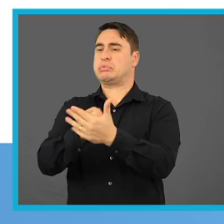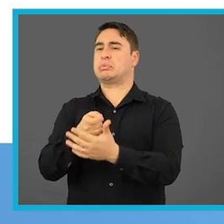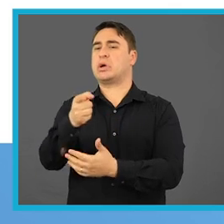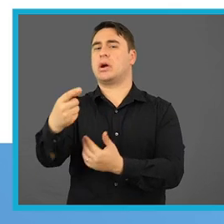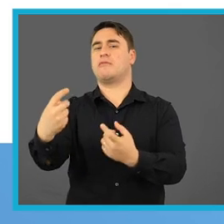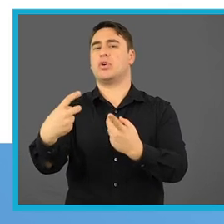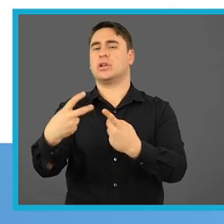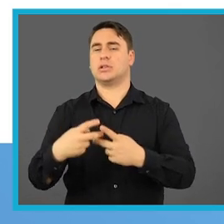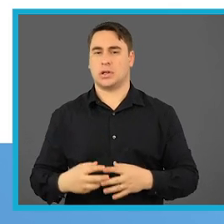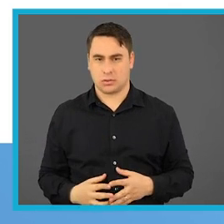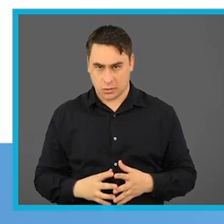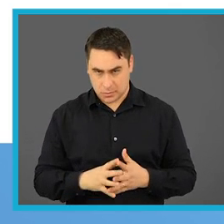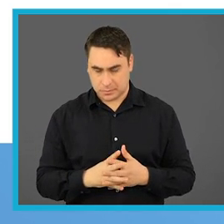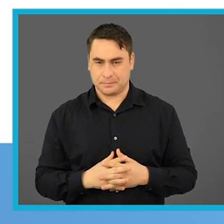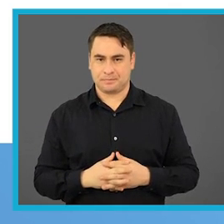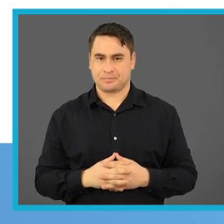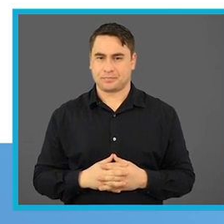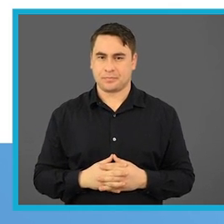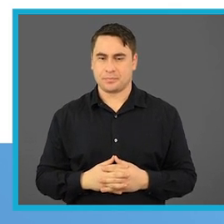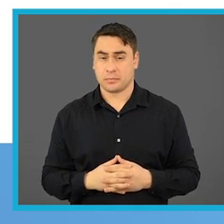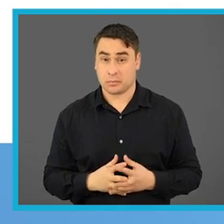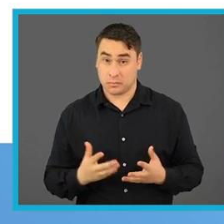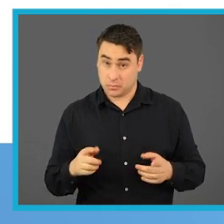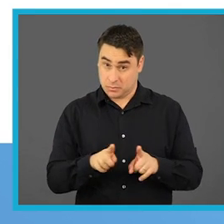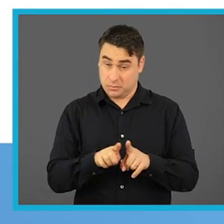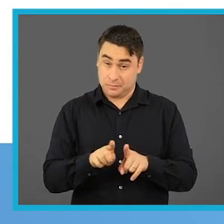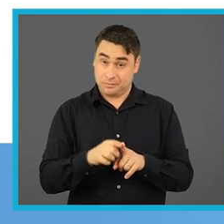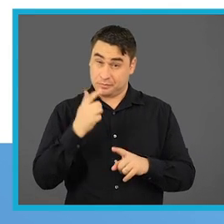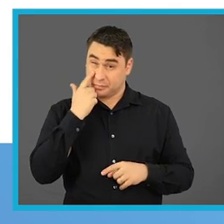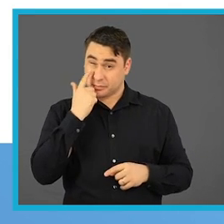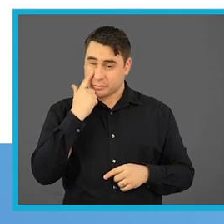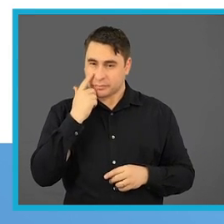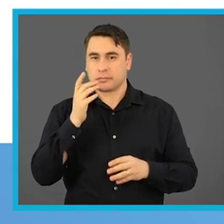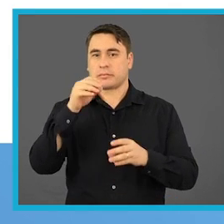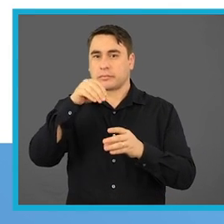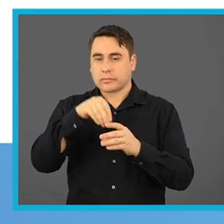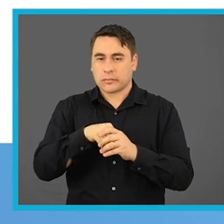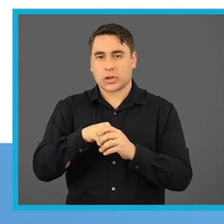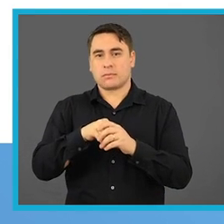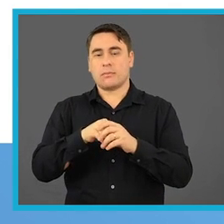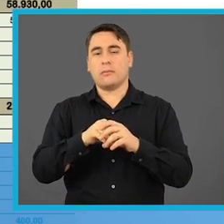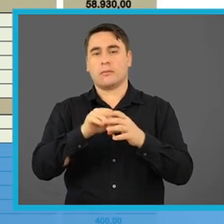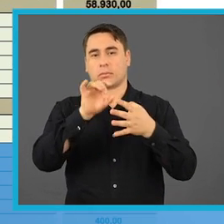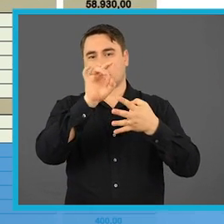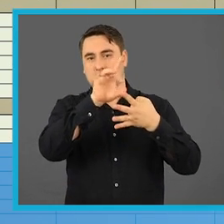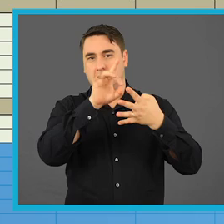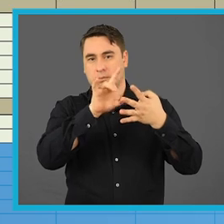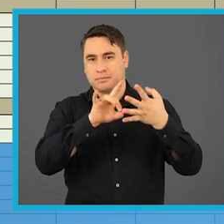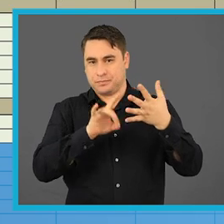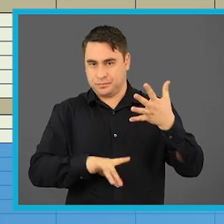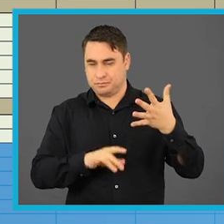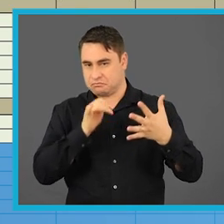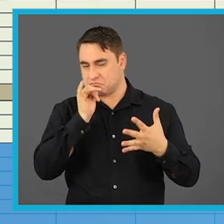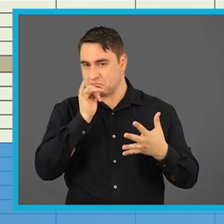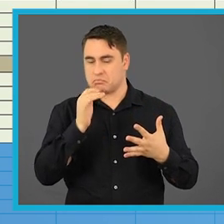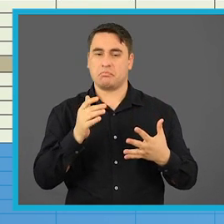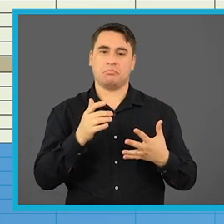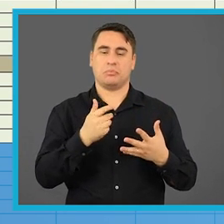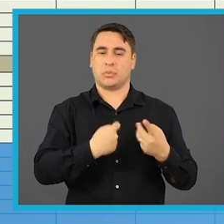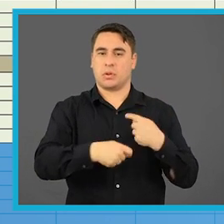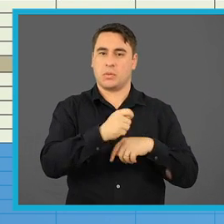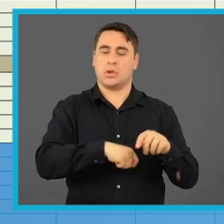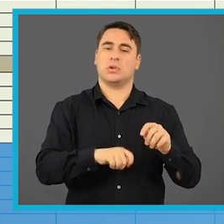quanto você está pagando para cada um dos fornecedores. Serve também para olhar dentro dos itens, né? Por exemplo,